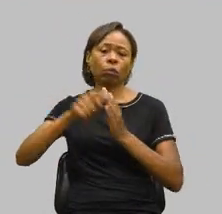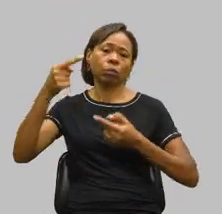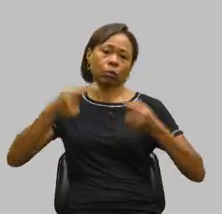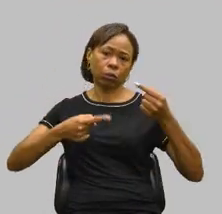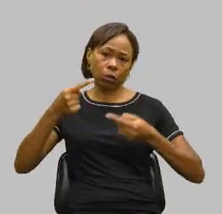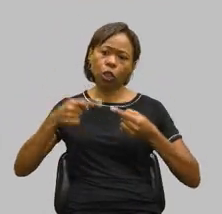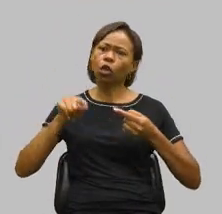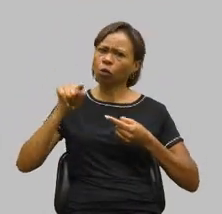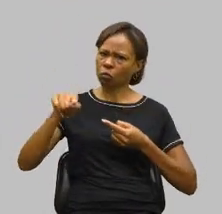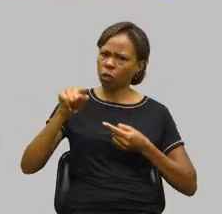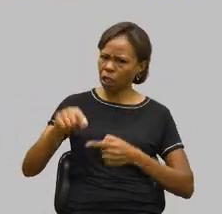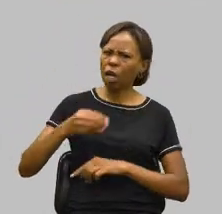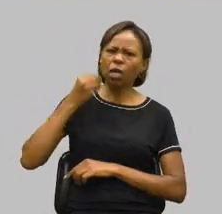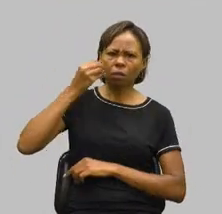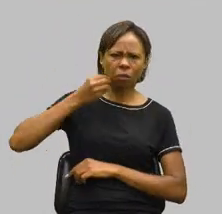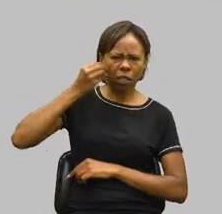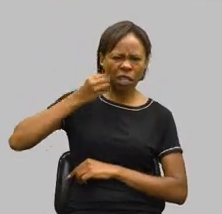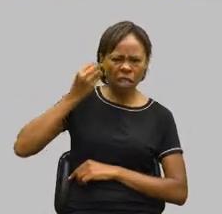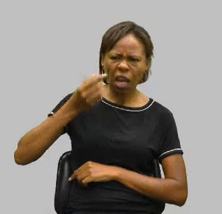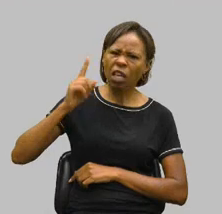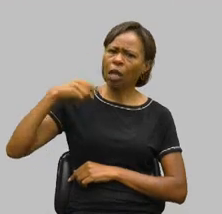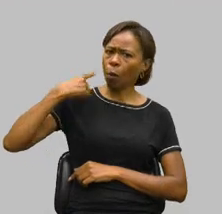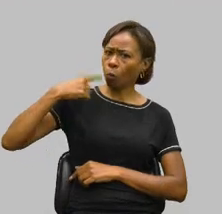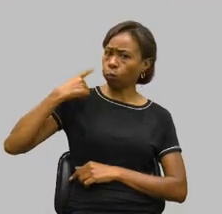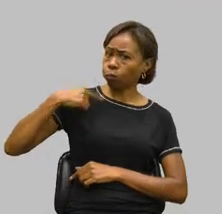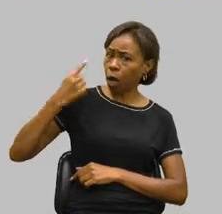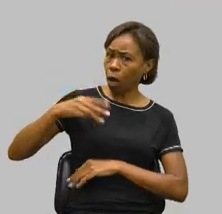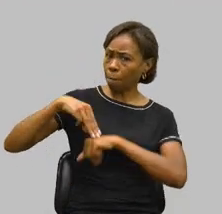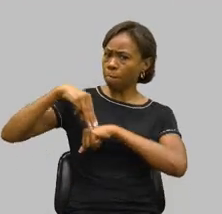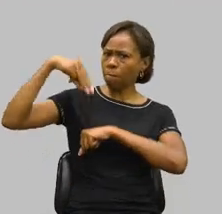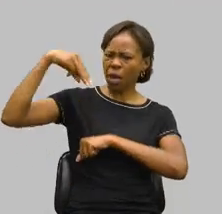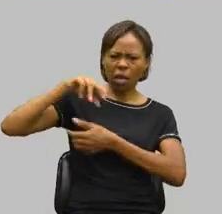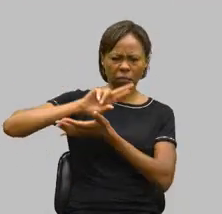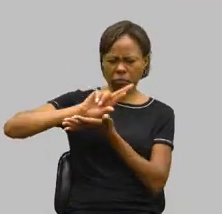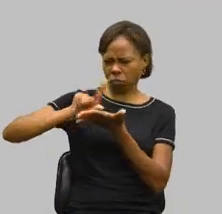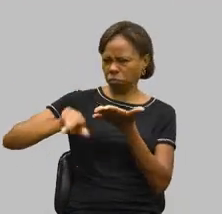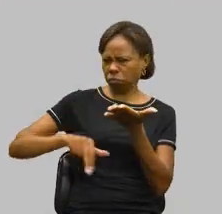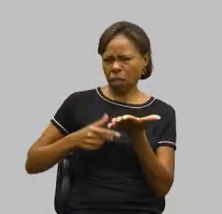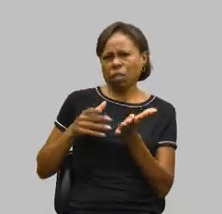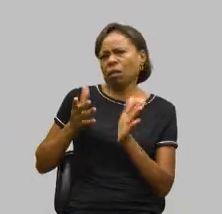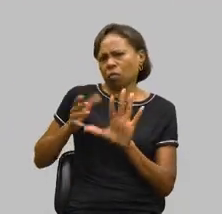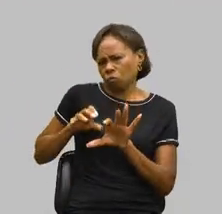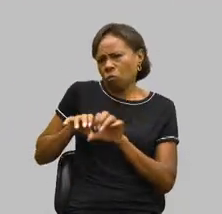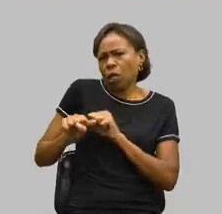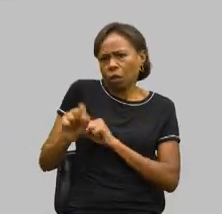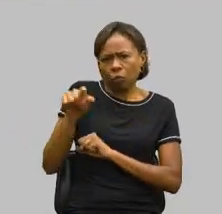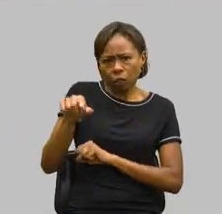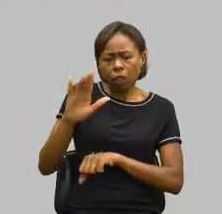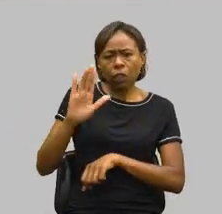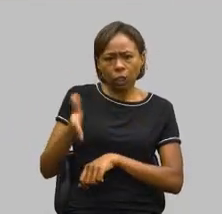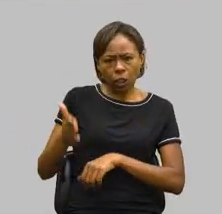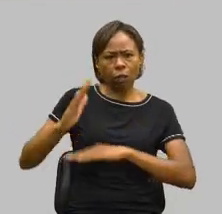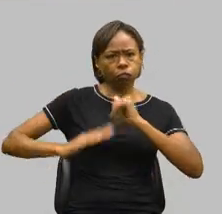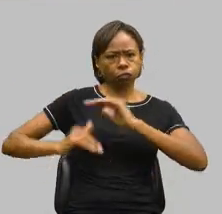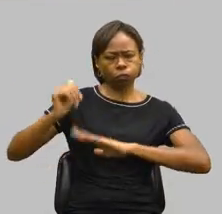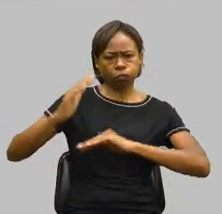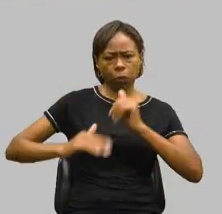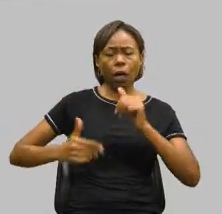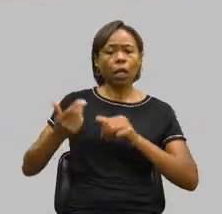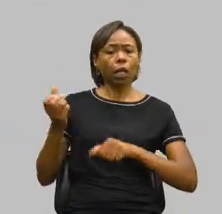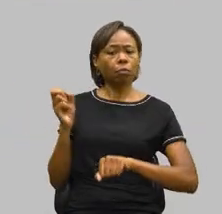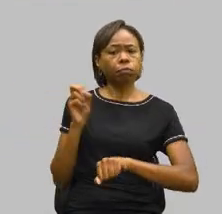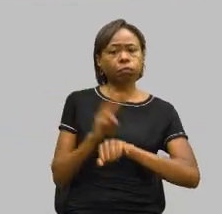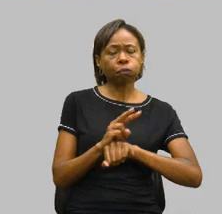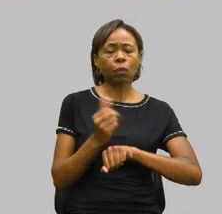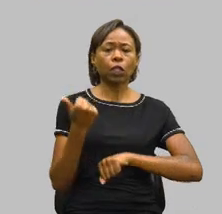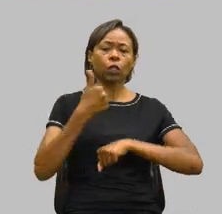você tem advogada mestre eh diversas outras formações o que que com certeza promoveu a ocupar